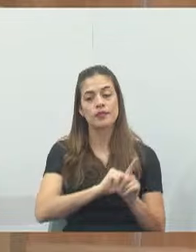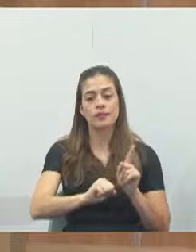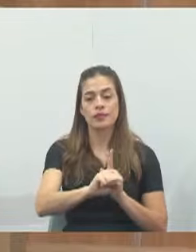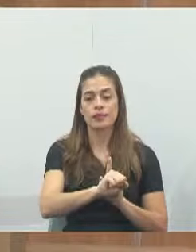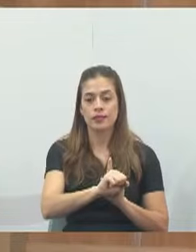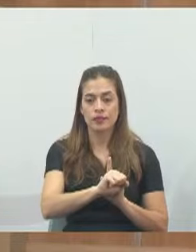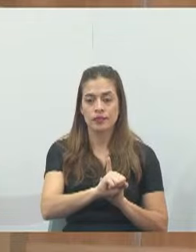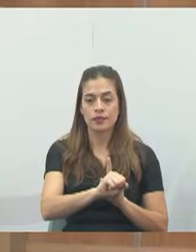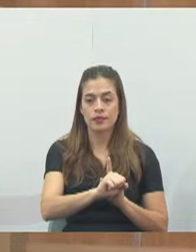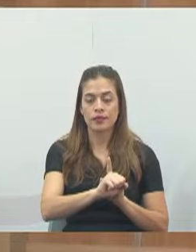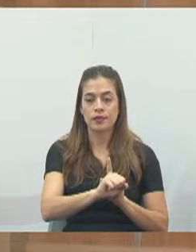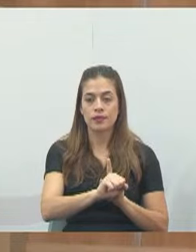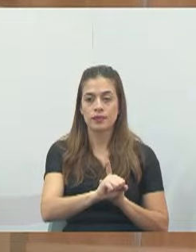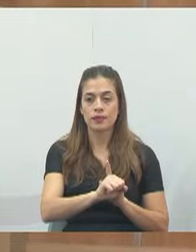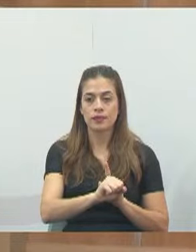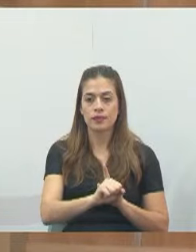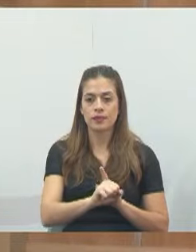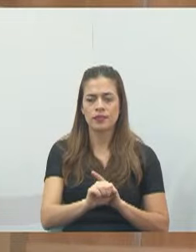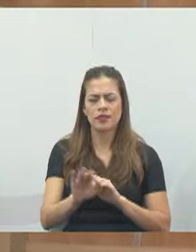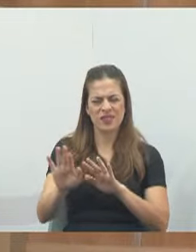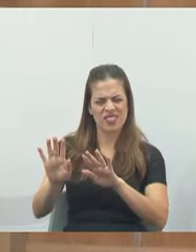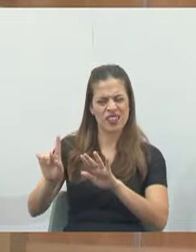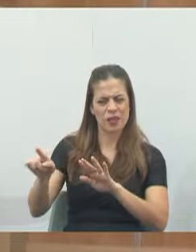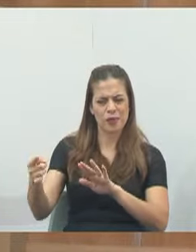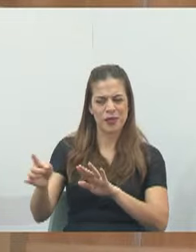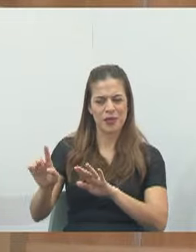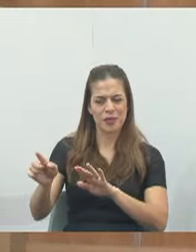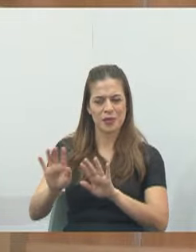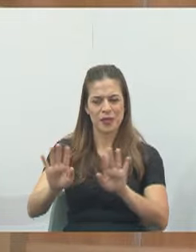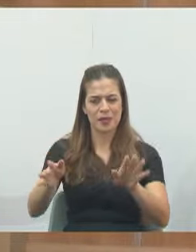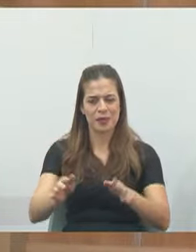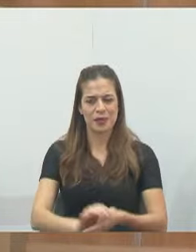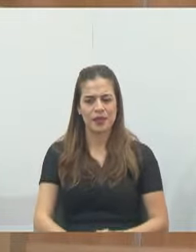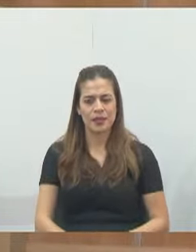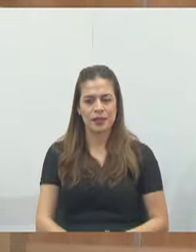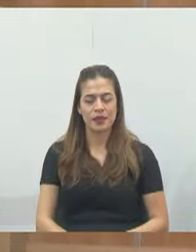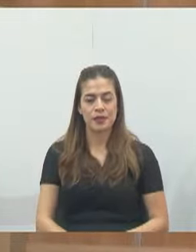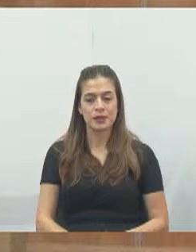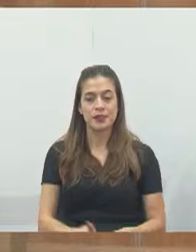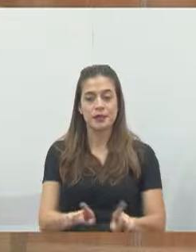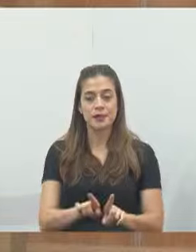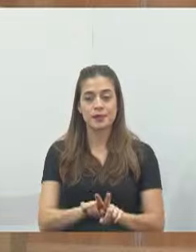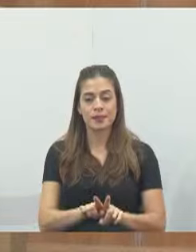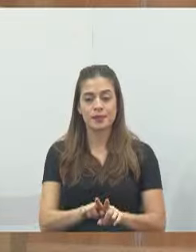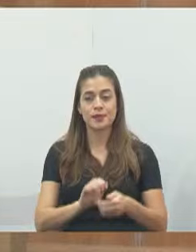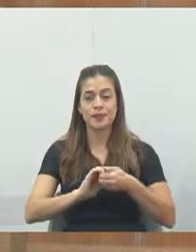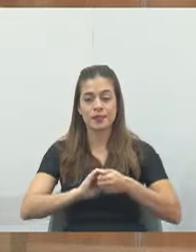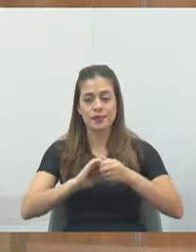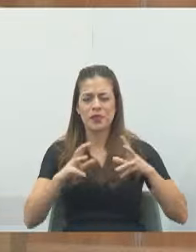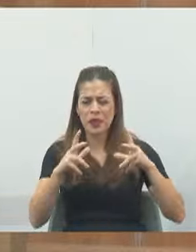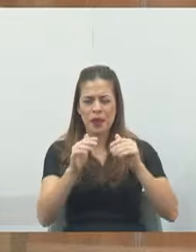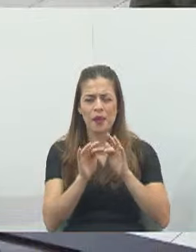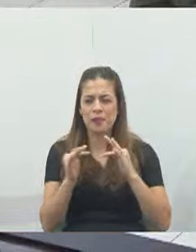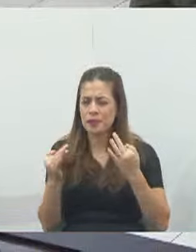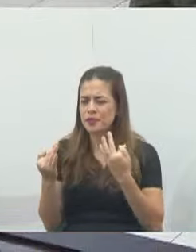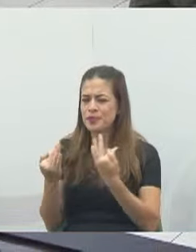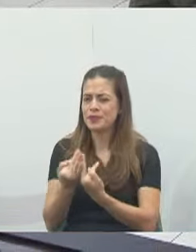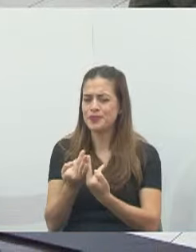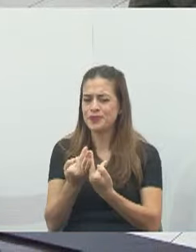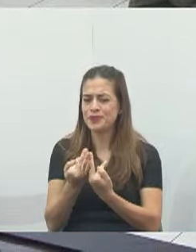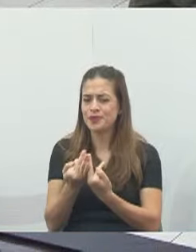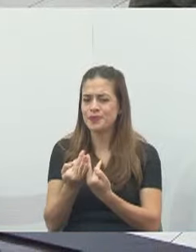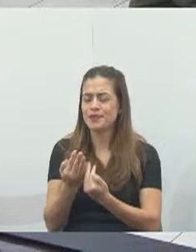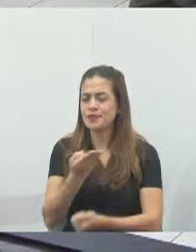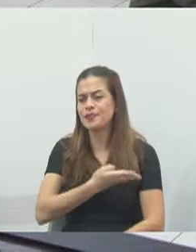Social. O Fabrício eu vou deixar para depois. E quero cumprimentar aqui os familiares e